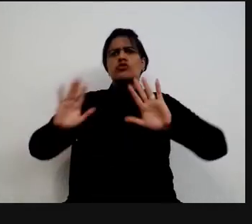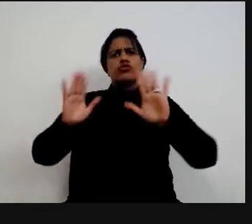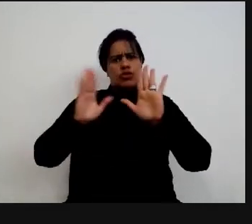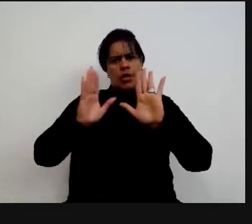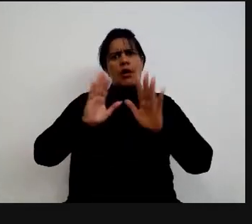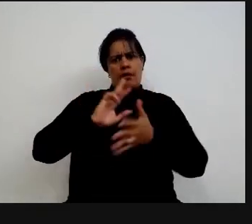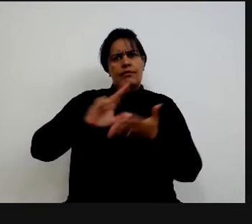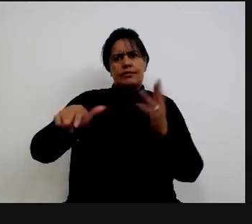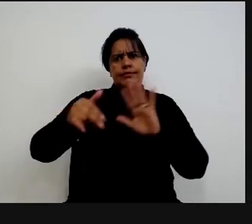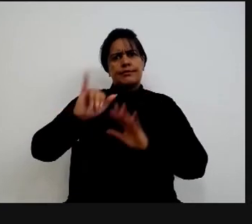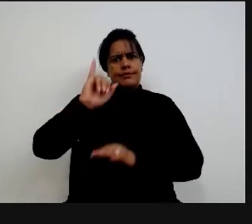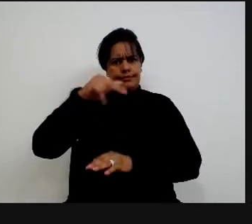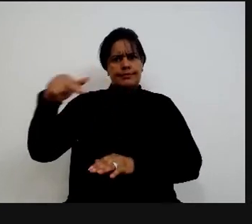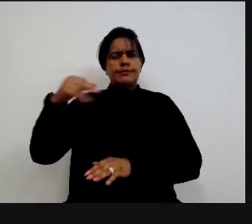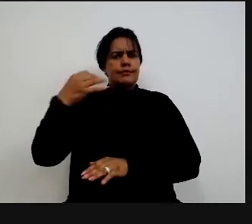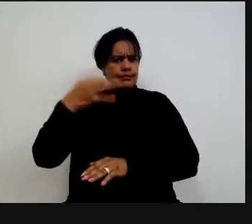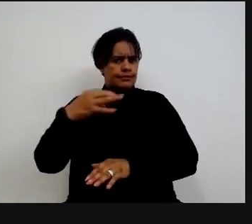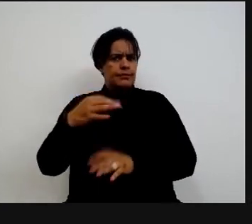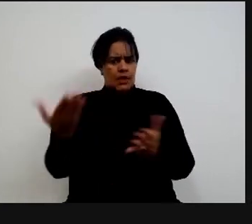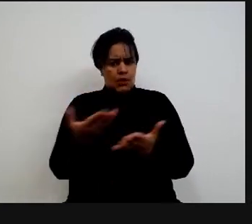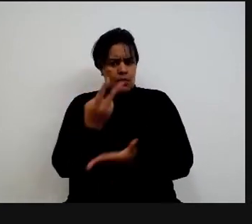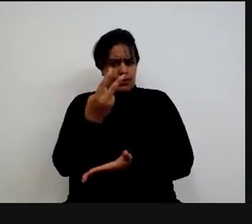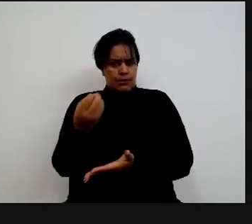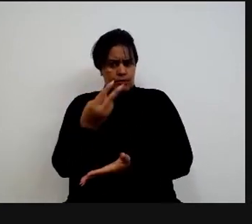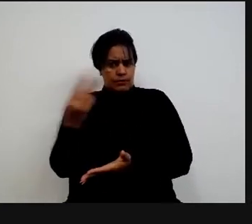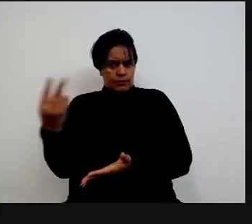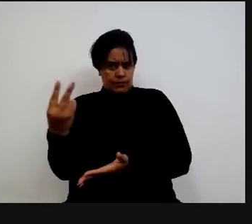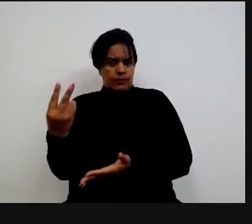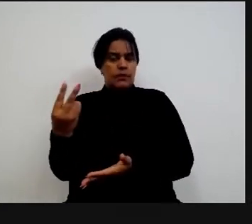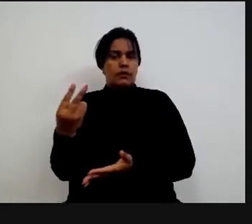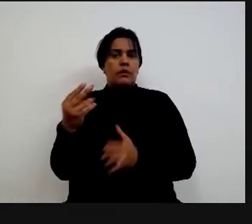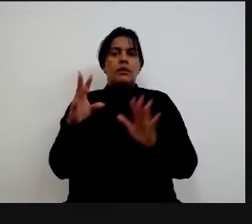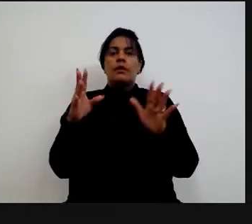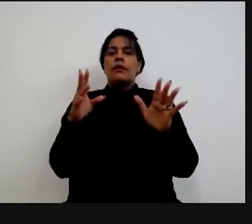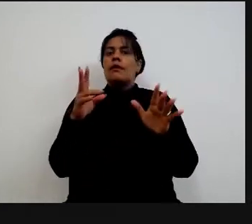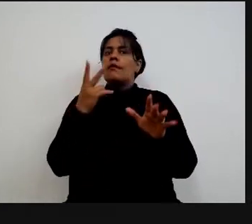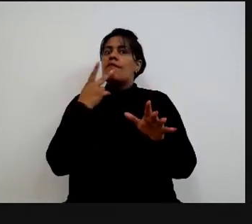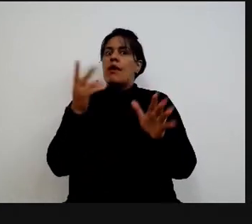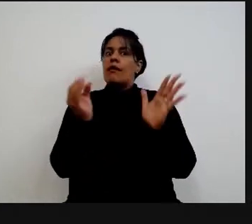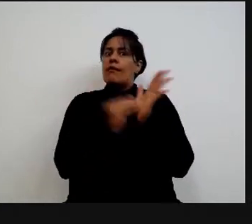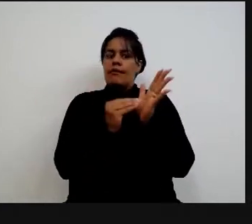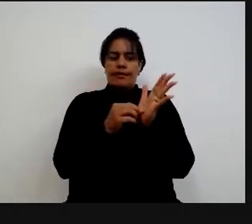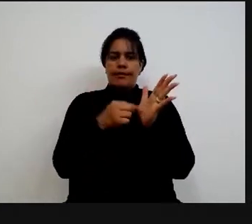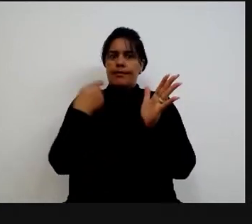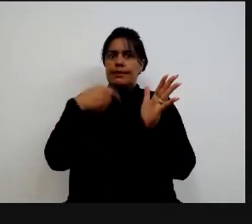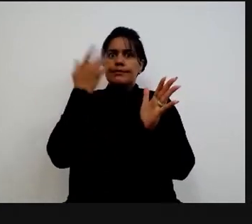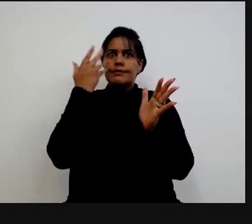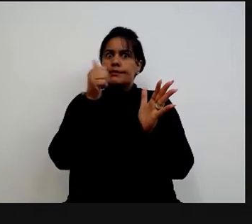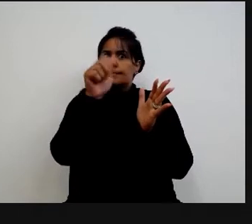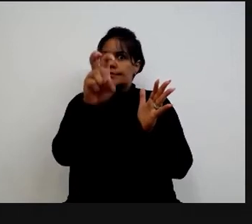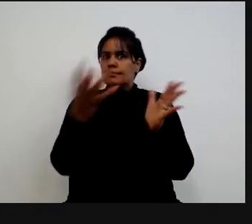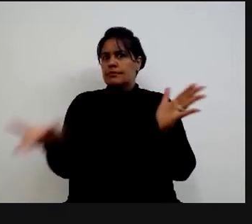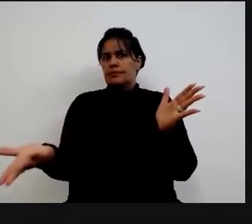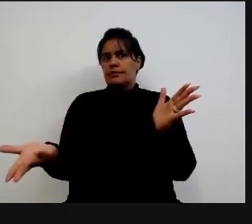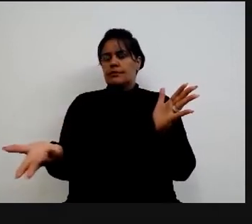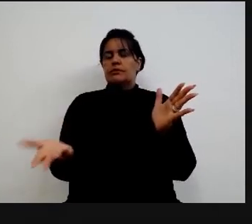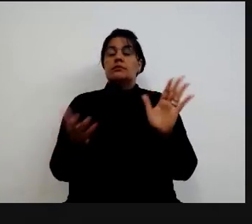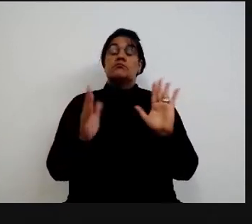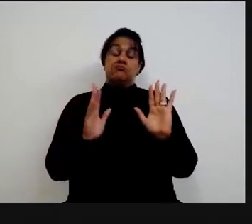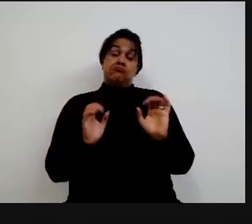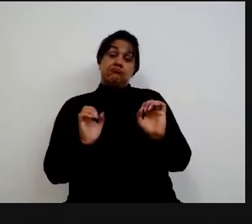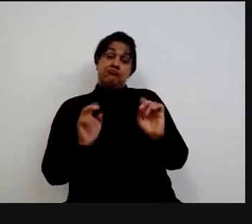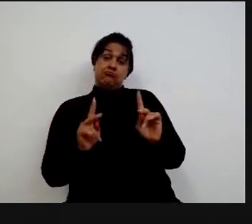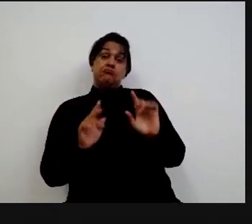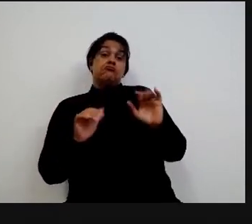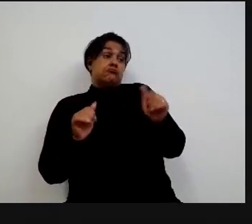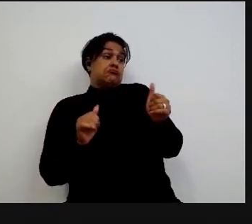saíram nesse ano agora, né? E quer que está pronto em 15 dias. Tá bom, você quer que seja desse jeito, então